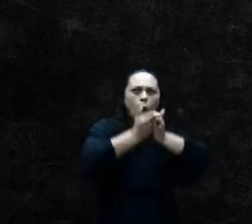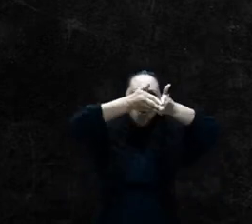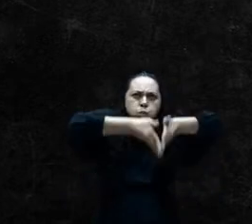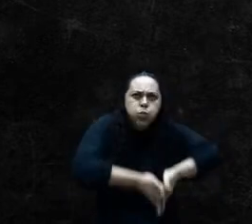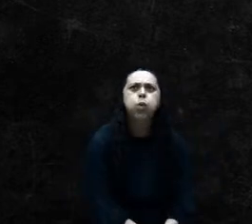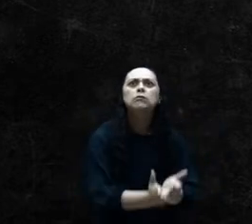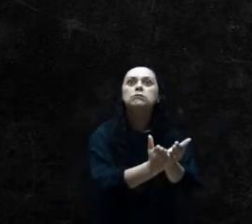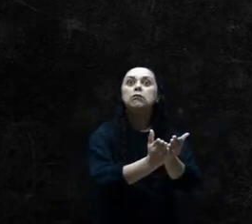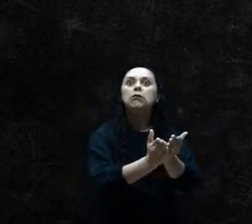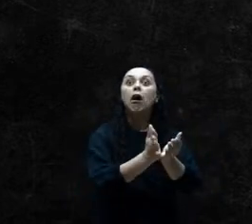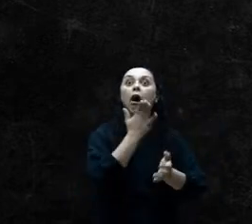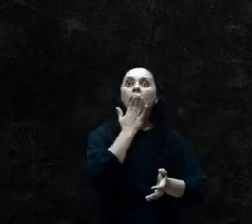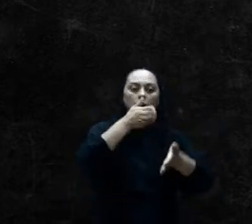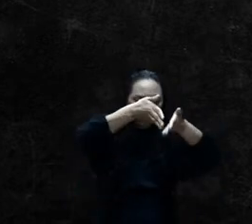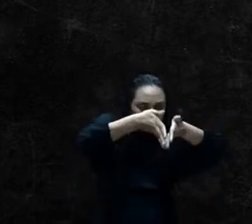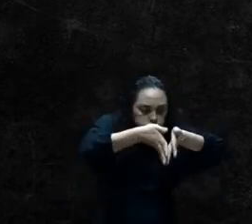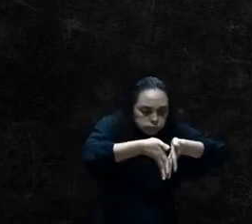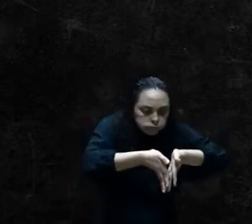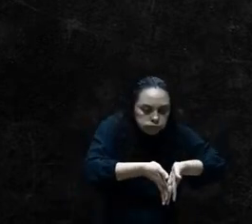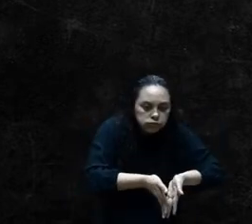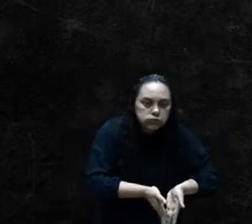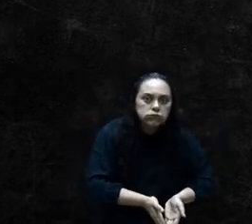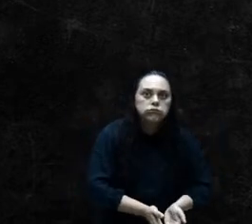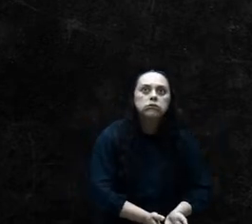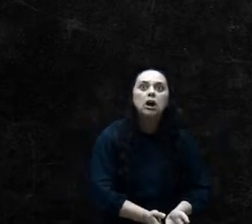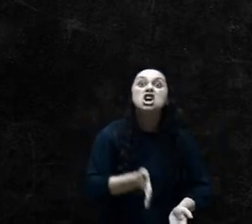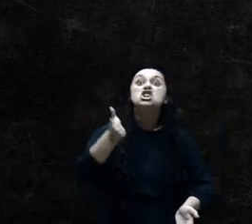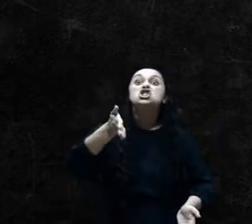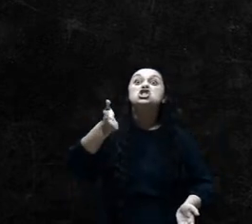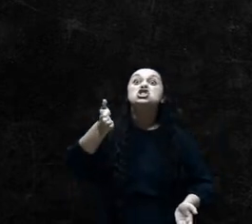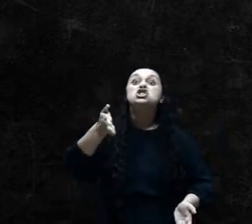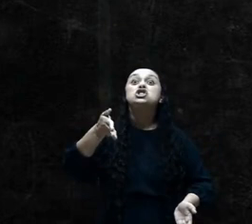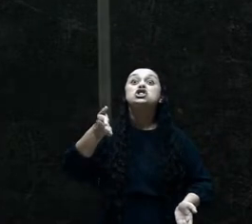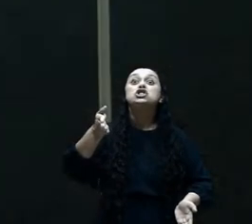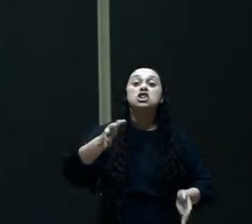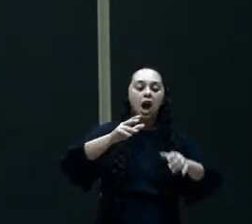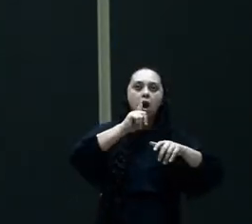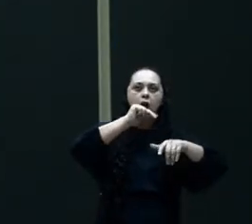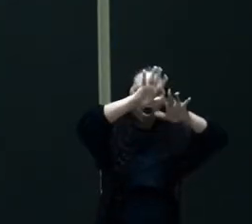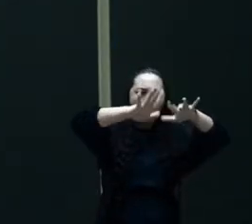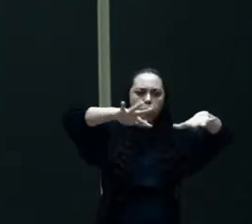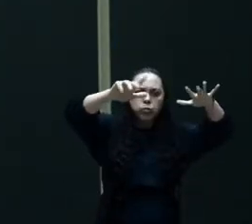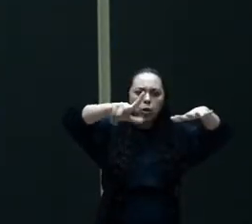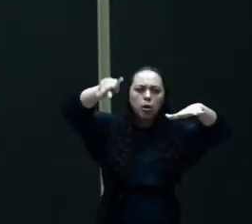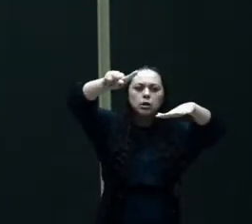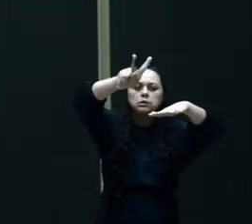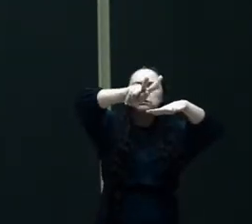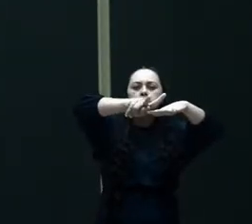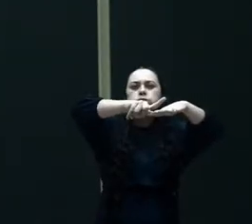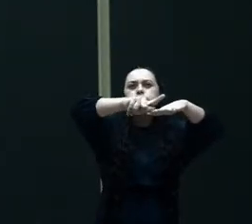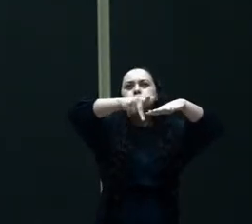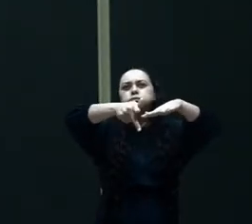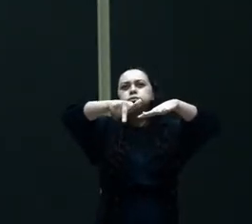viagens eu fiquei uma noite um dia boiando em alto mar eu já vivi tudo isso e o que nós estamos vivendo aqui hoje é